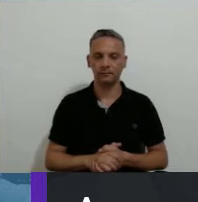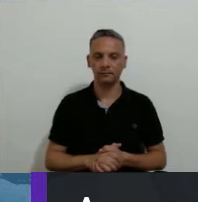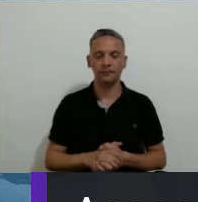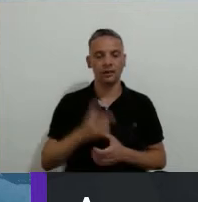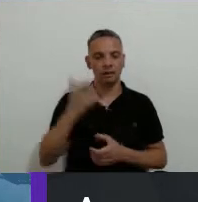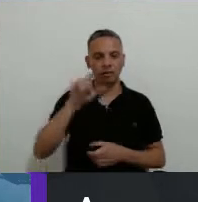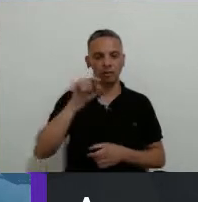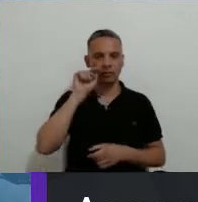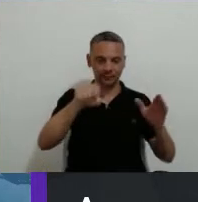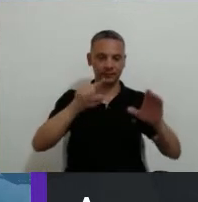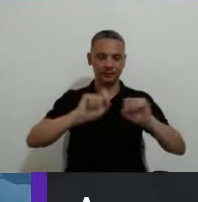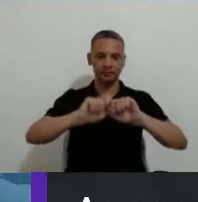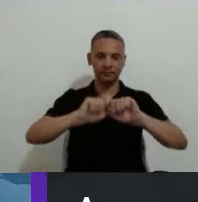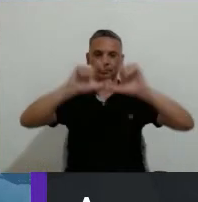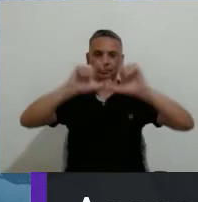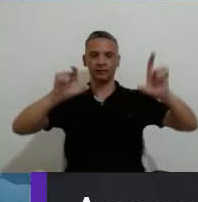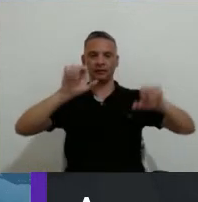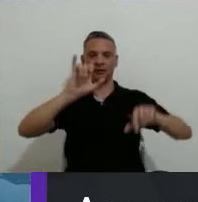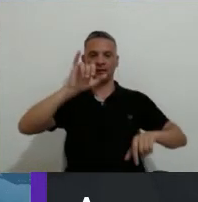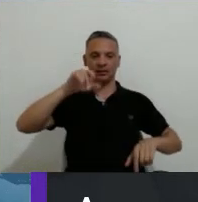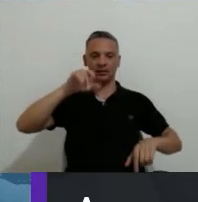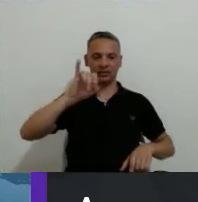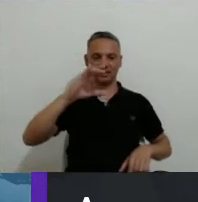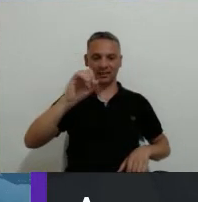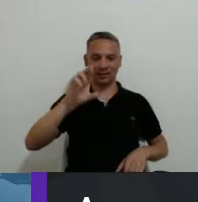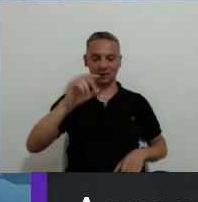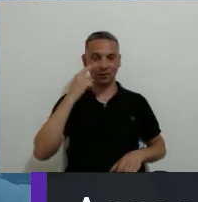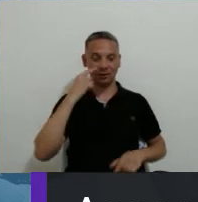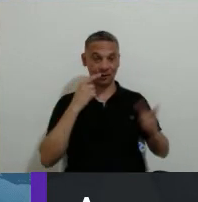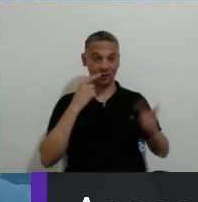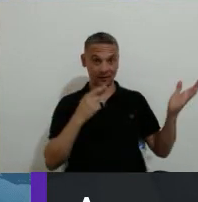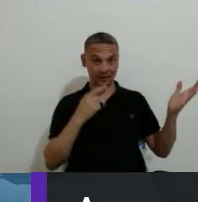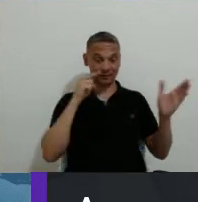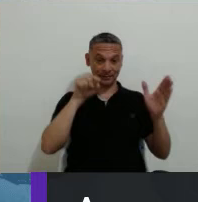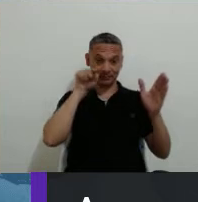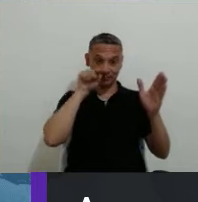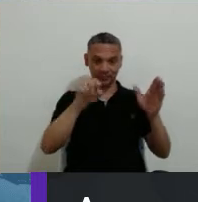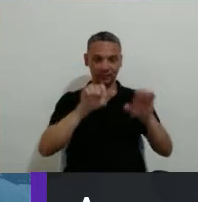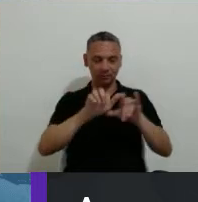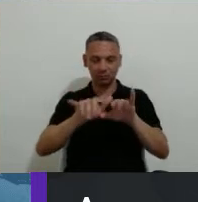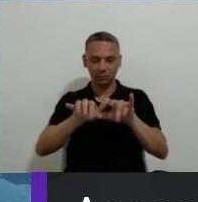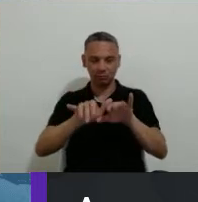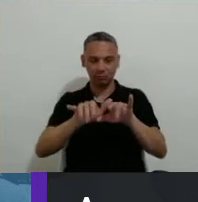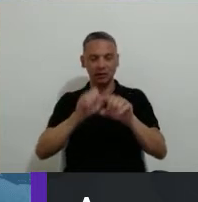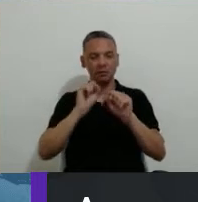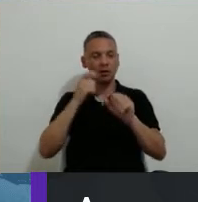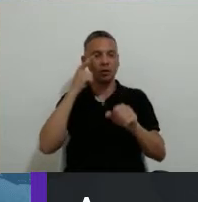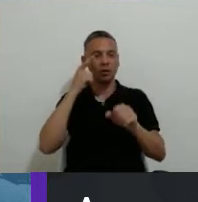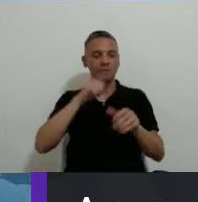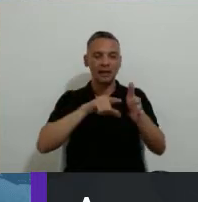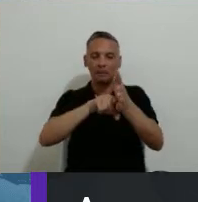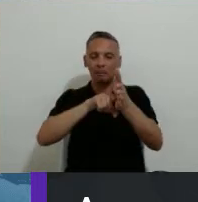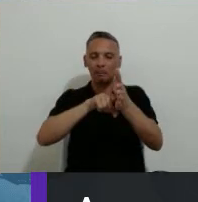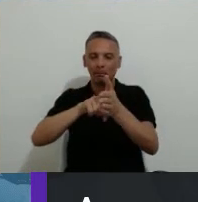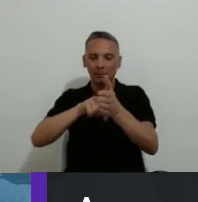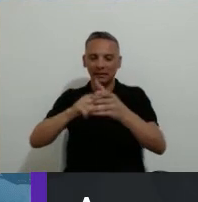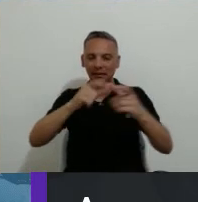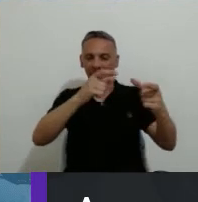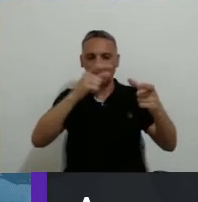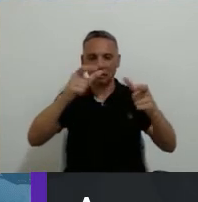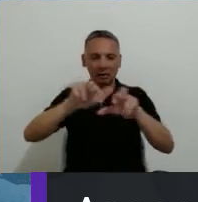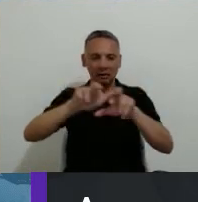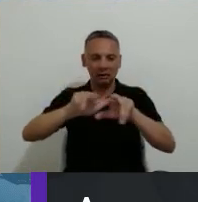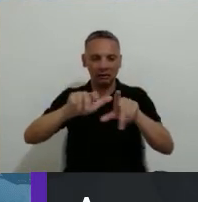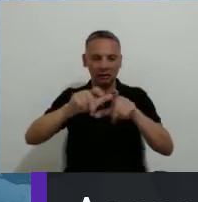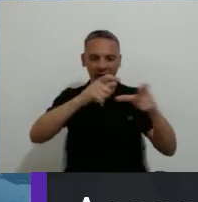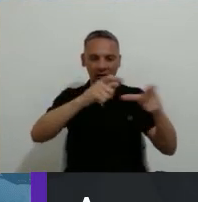aqui. E aqui sim, funcionando. Vamos lá. Eu tinha mencionado que a gente consegue fazer busca aqui, nesse campo, para todos os